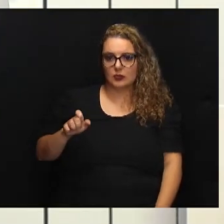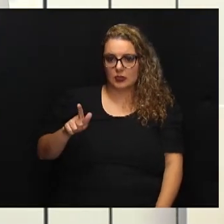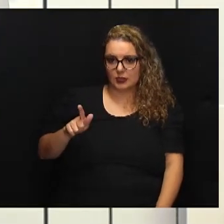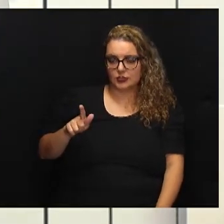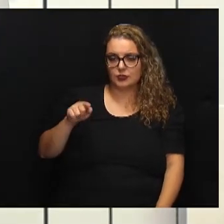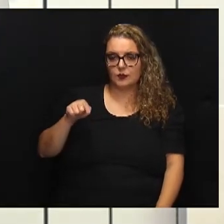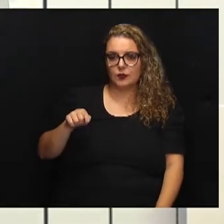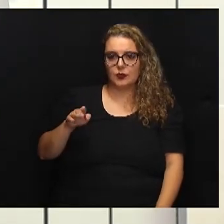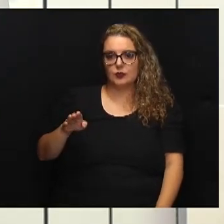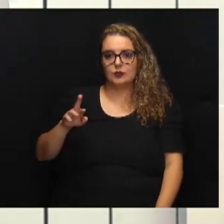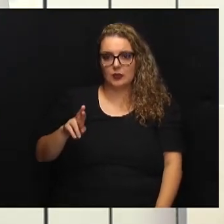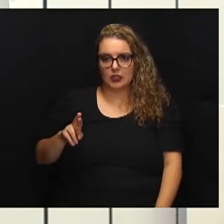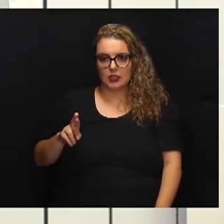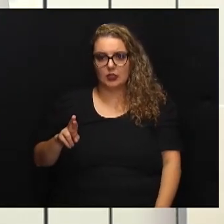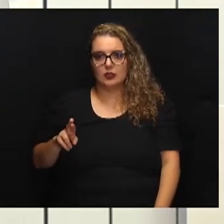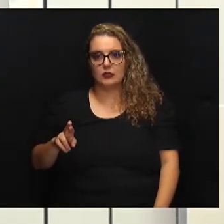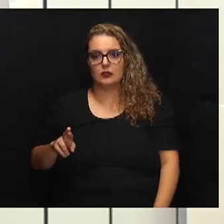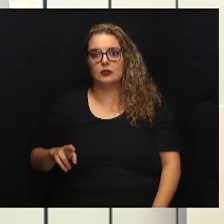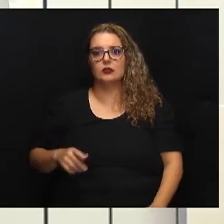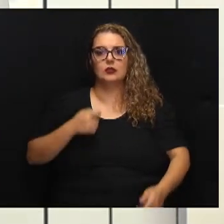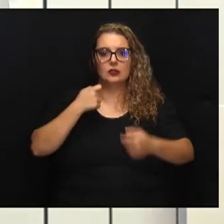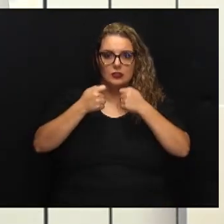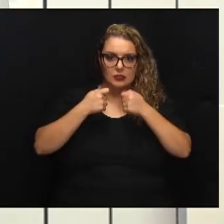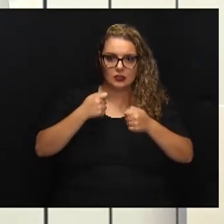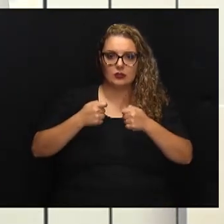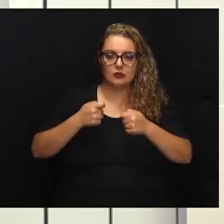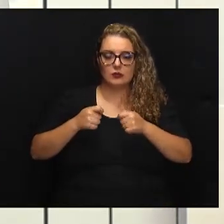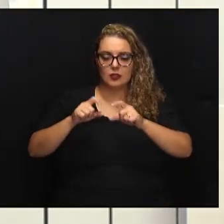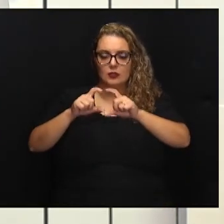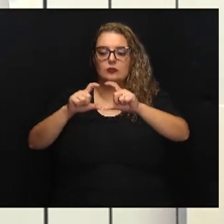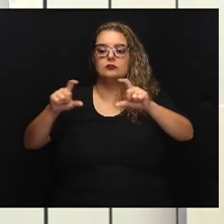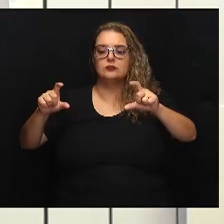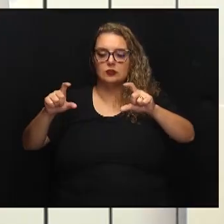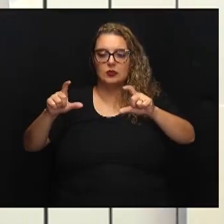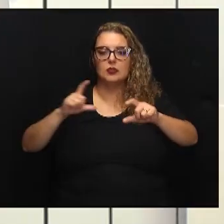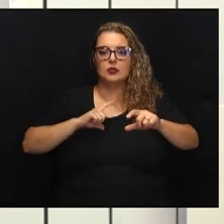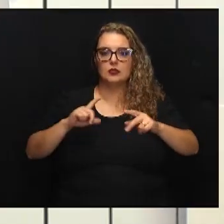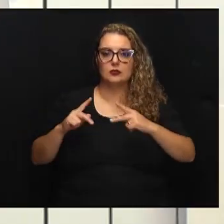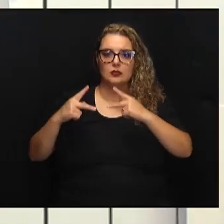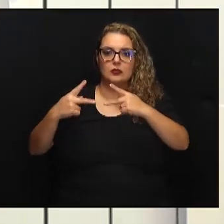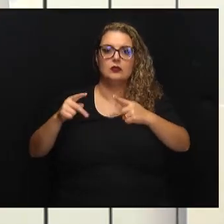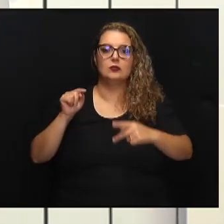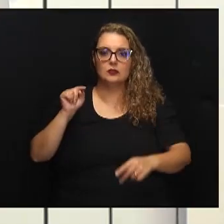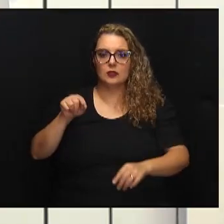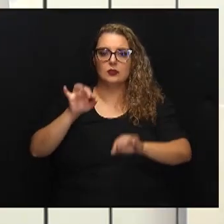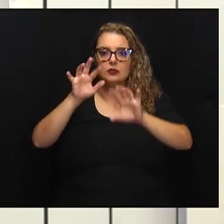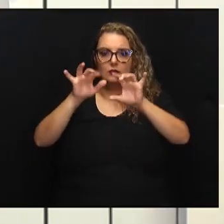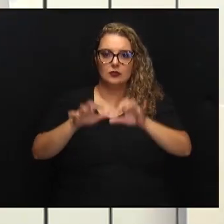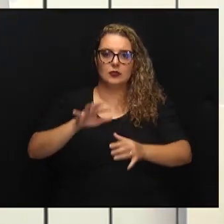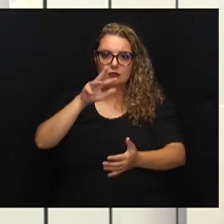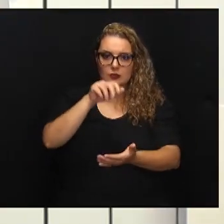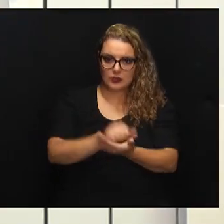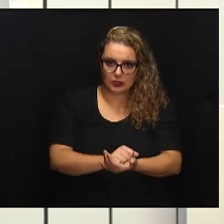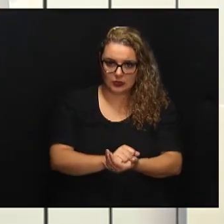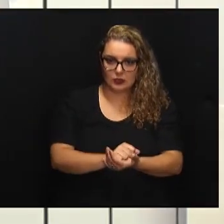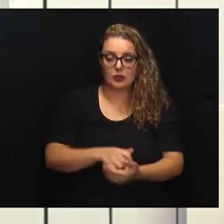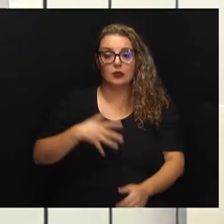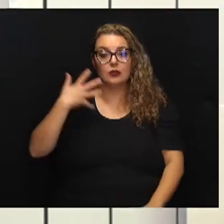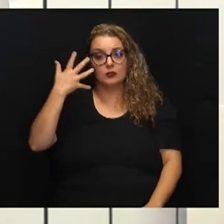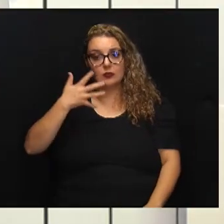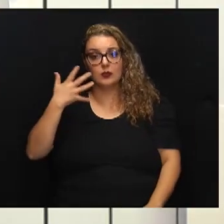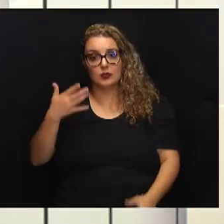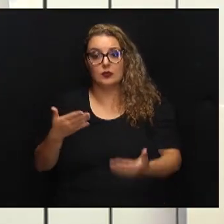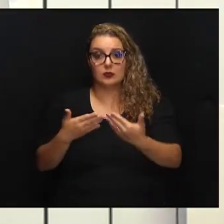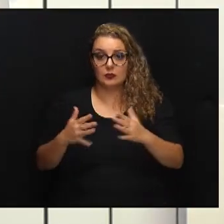campinas.sp.leg.br. Na reportagem sobre o assunto, logo na capa, tem o link para poder fazer a inscrição. A palestra é